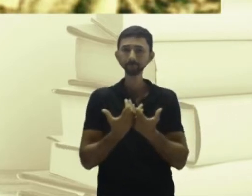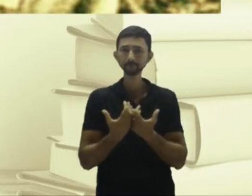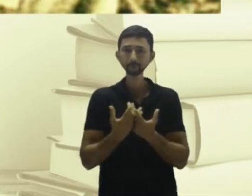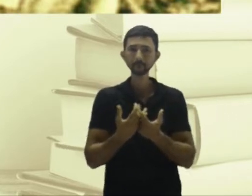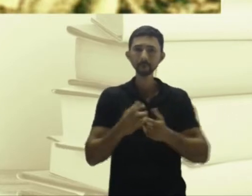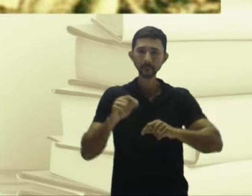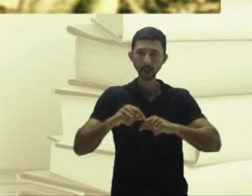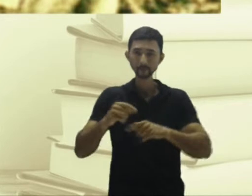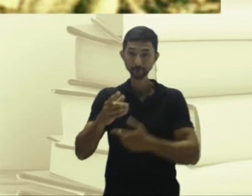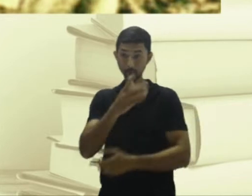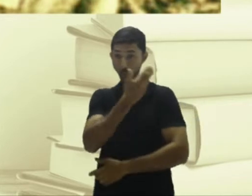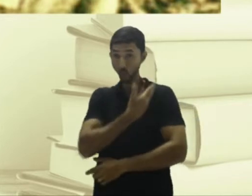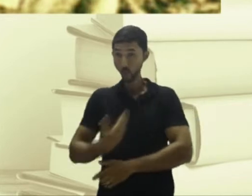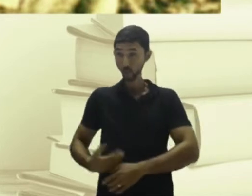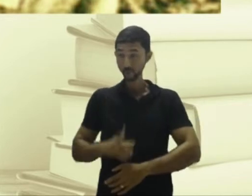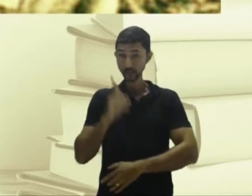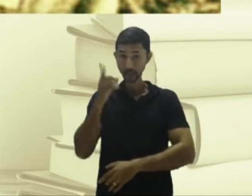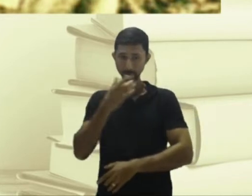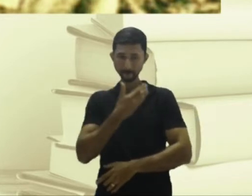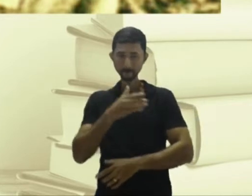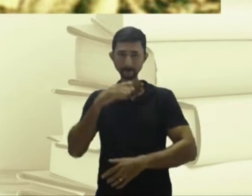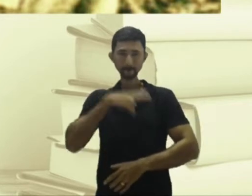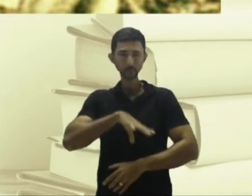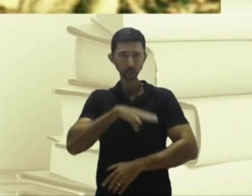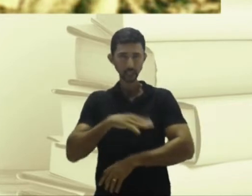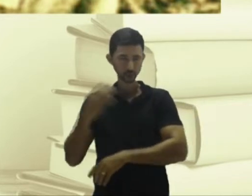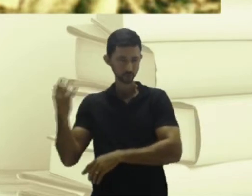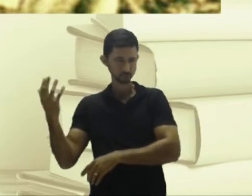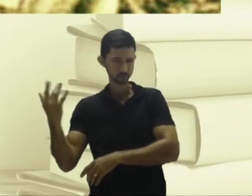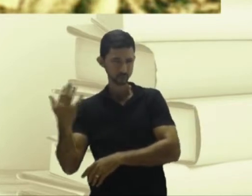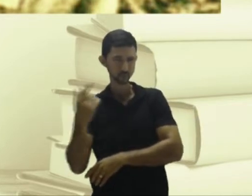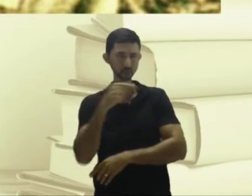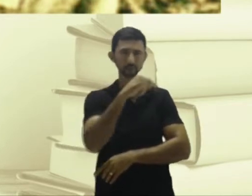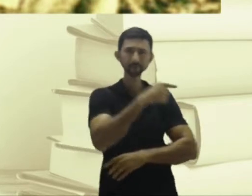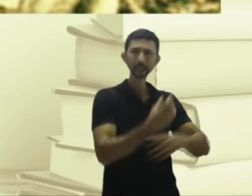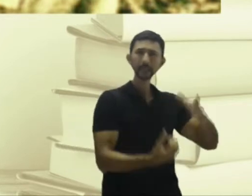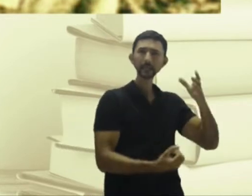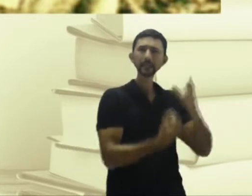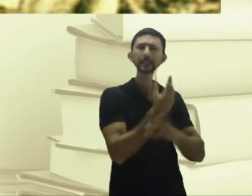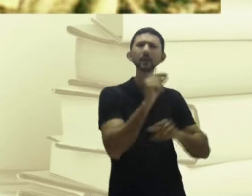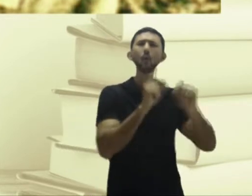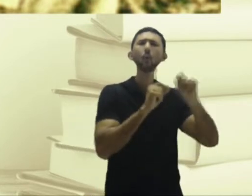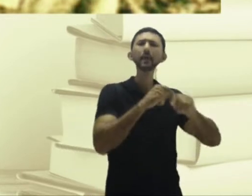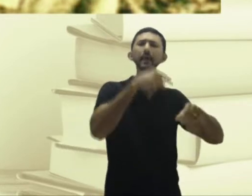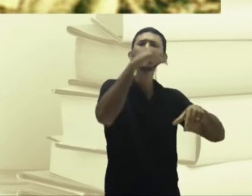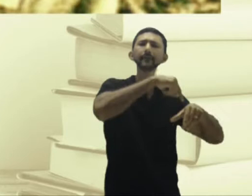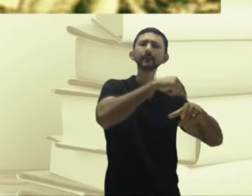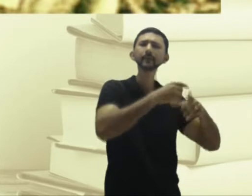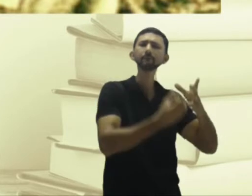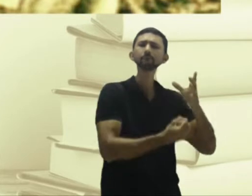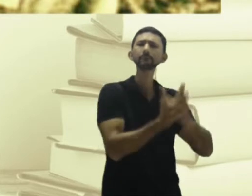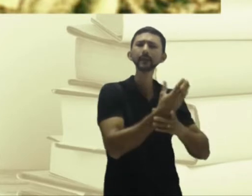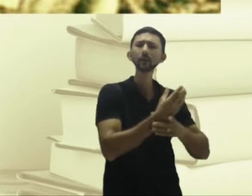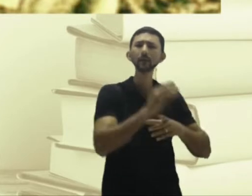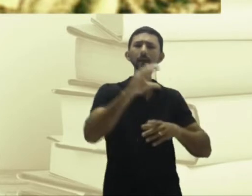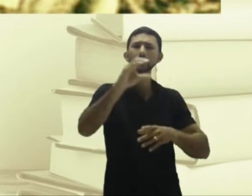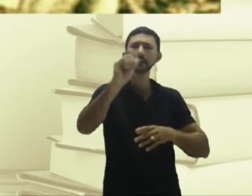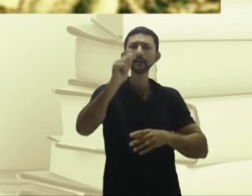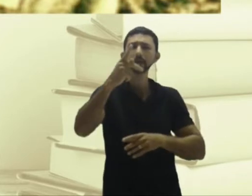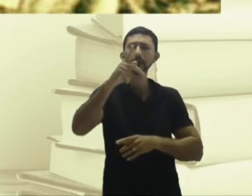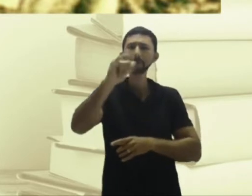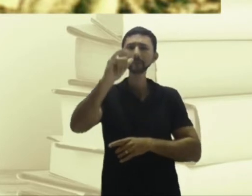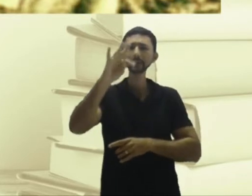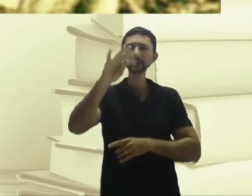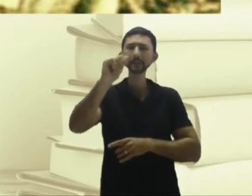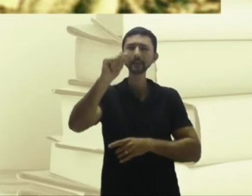que fez o governo português nesse momento, nesse período? Criou as chamadas capitanias, certo? Que eram grandes